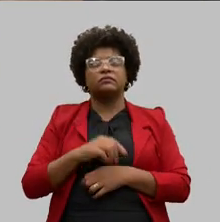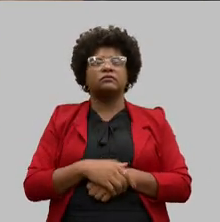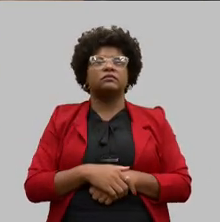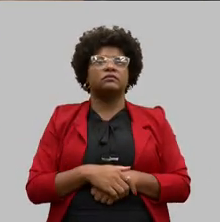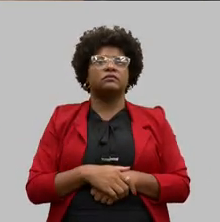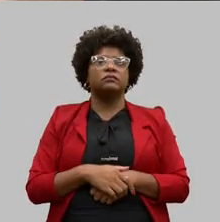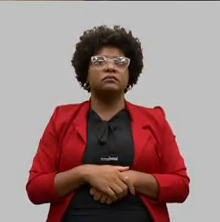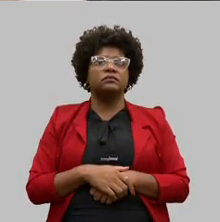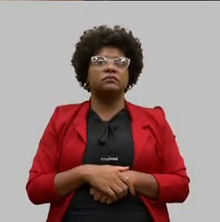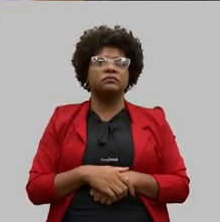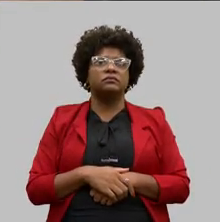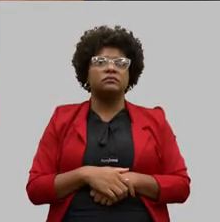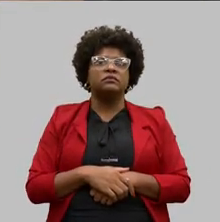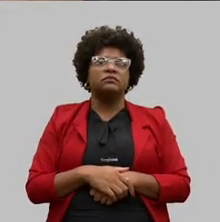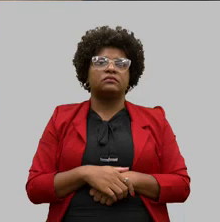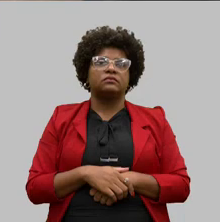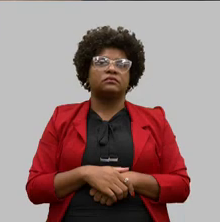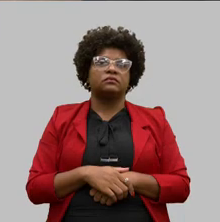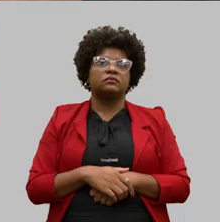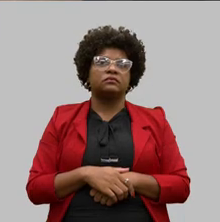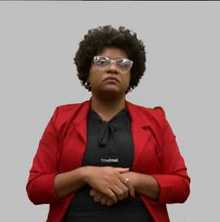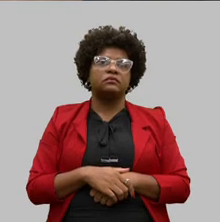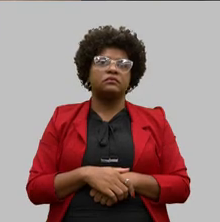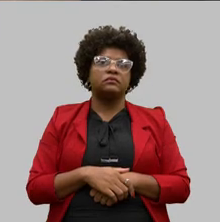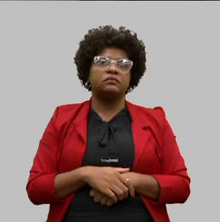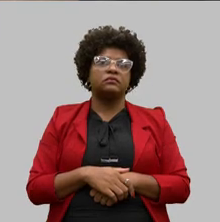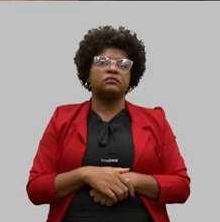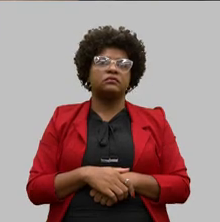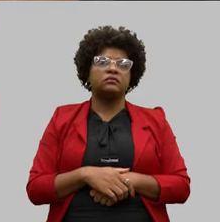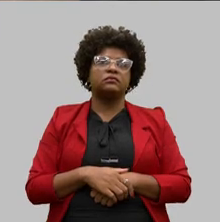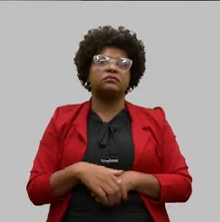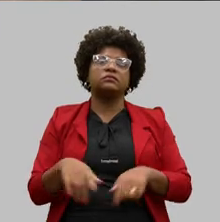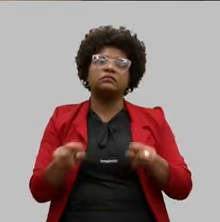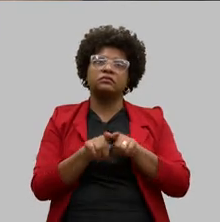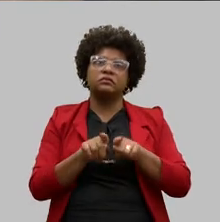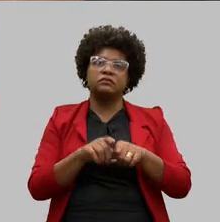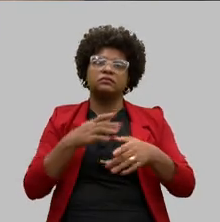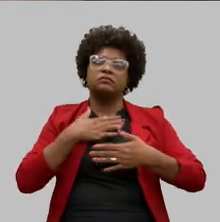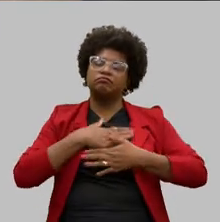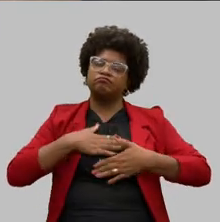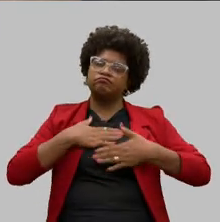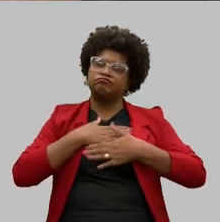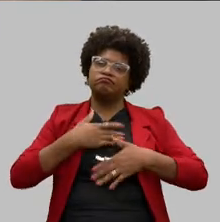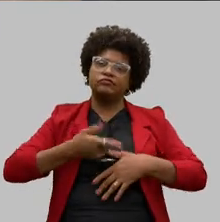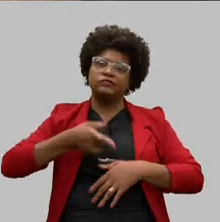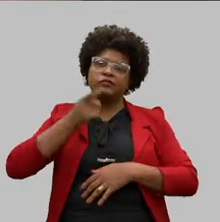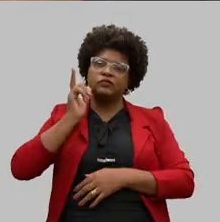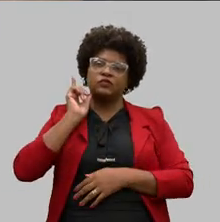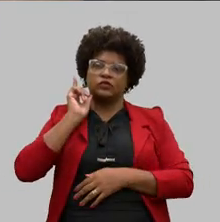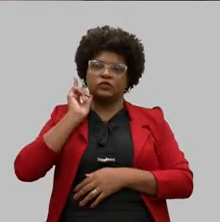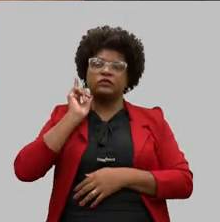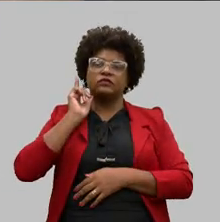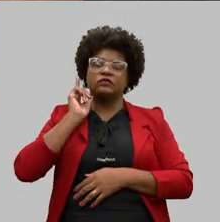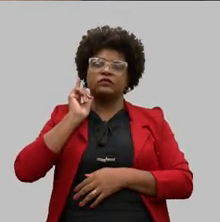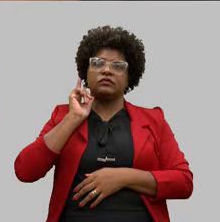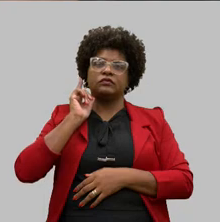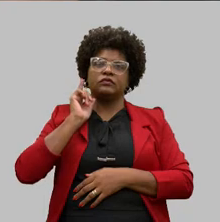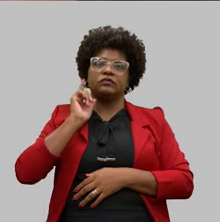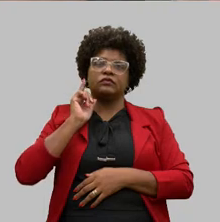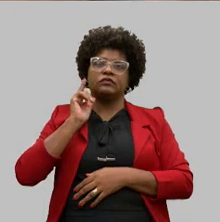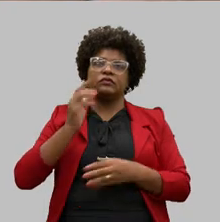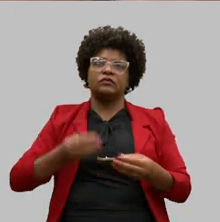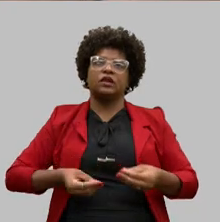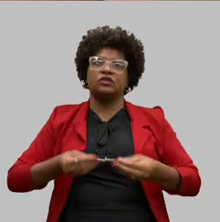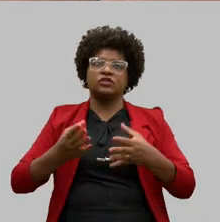Gerais eu tenho também tive a satisfação ontem Gelton de dar posse e reativar o Conselho